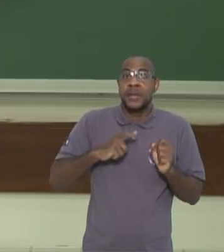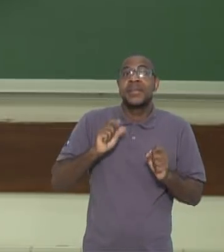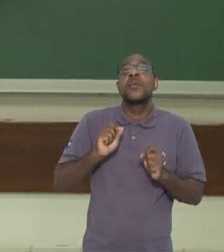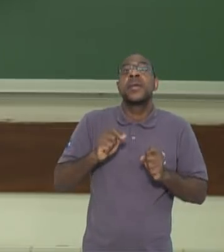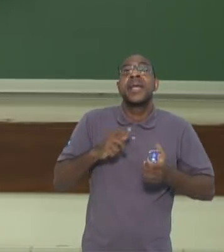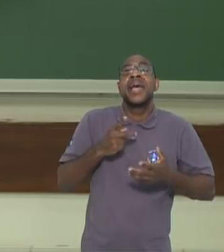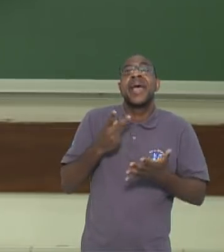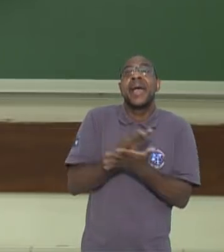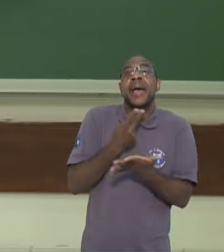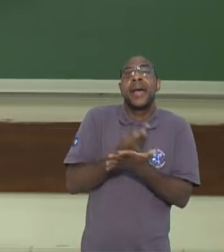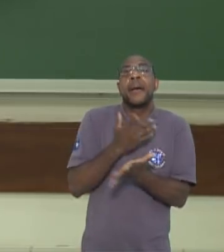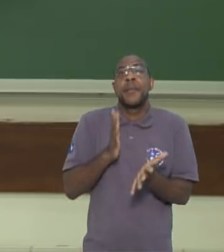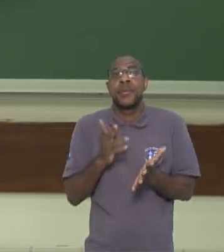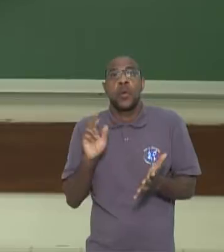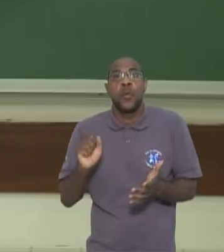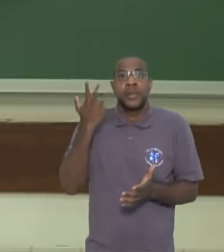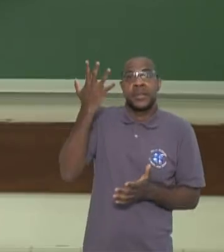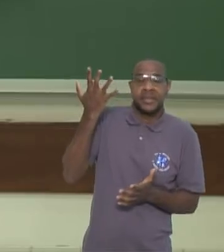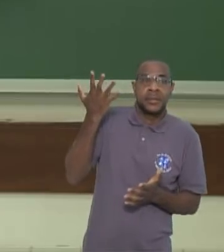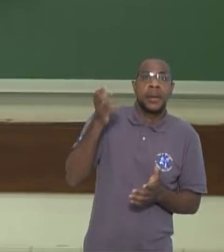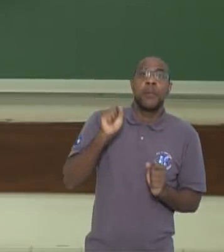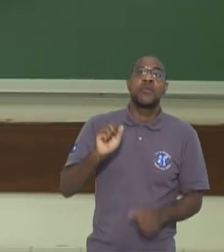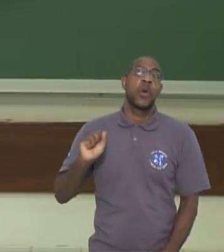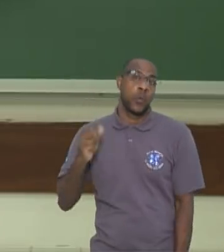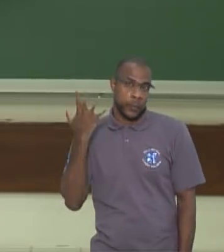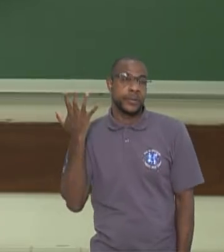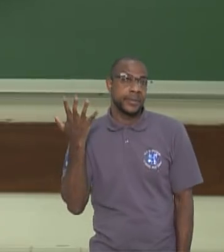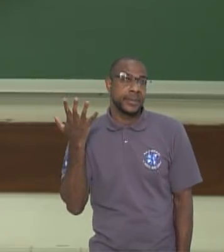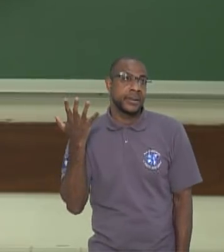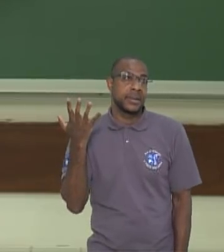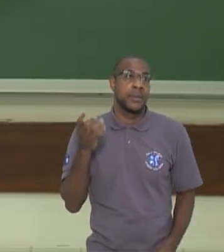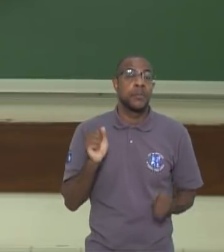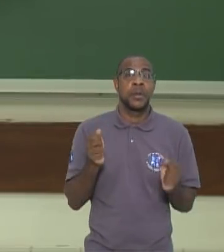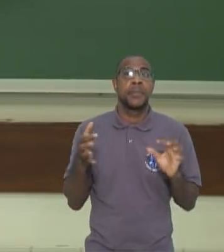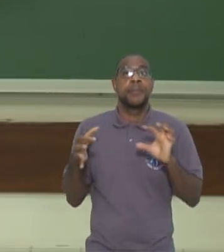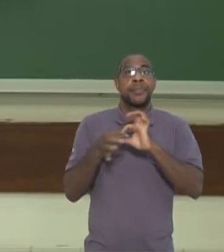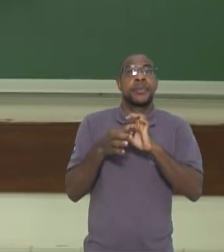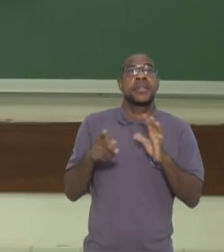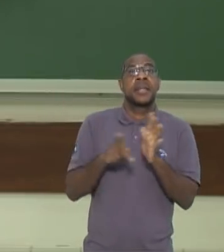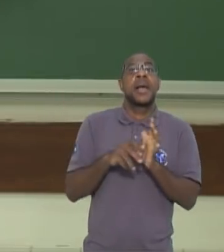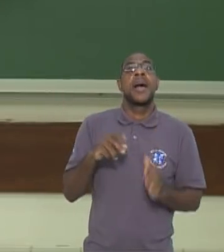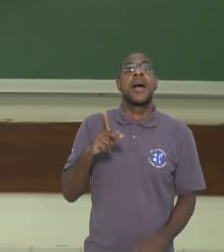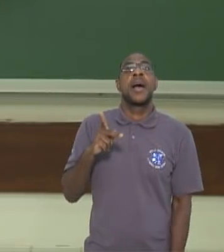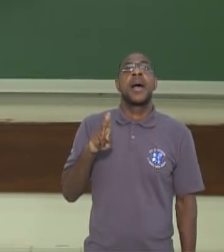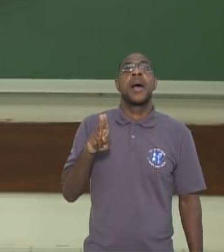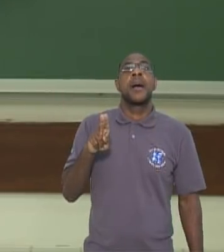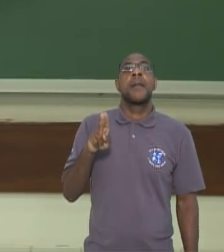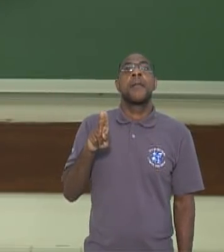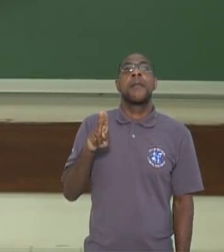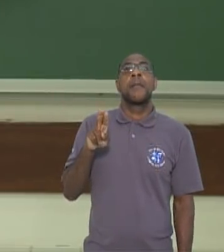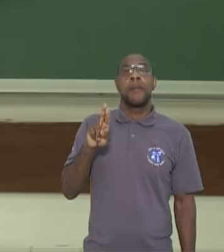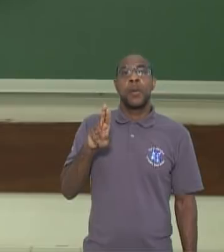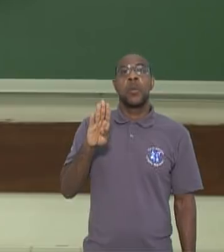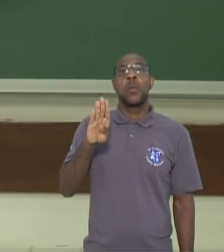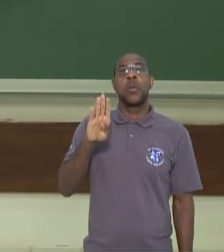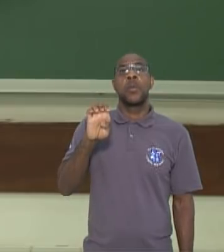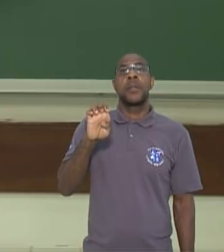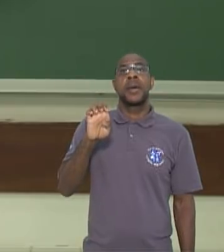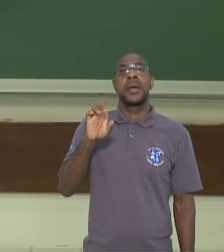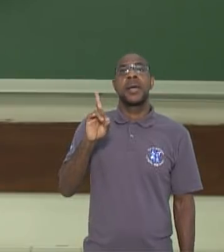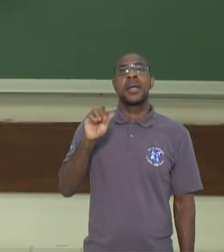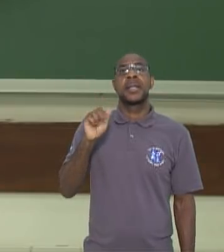coisinha diferente acontecendo ali, tá? Então, por isso que está relacionado com a idade da mulher. Por que não do homem? Porque o homem está